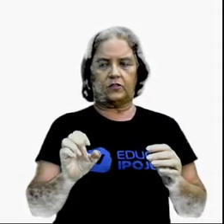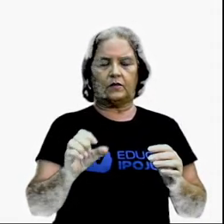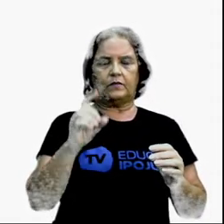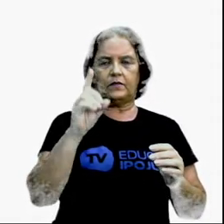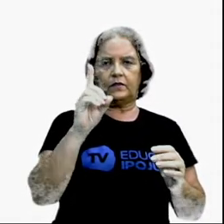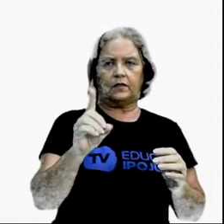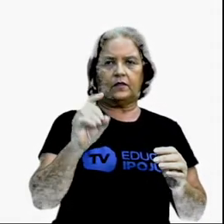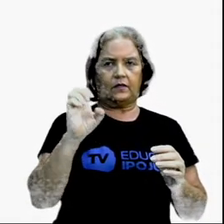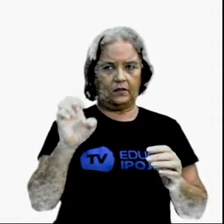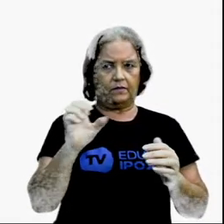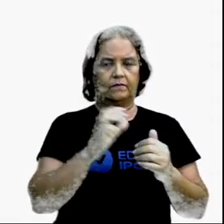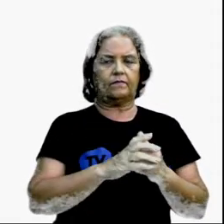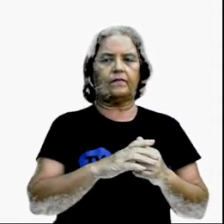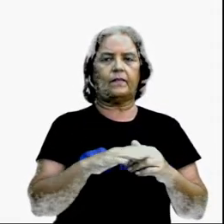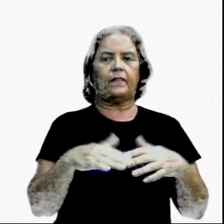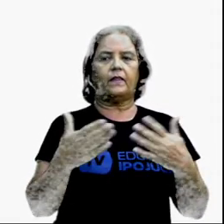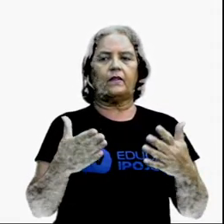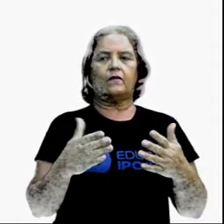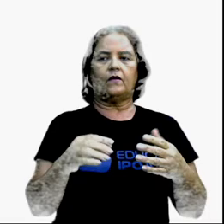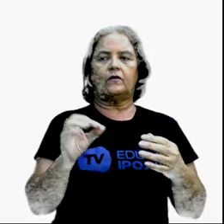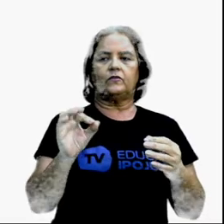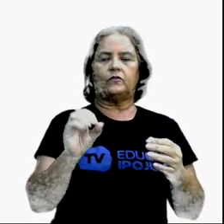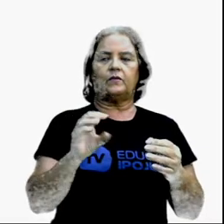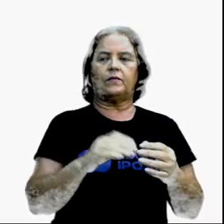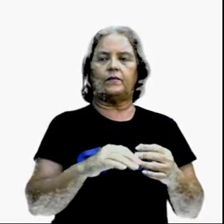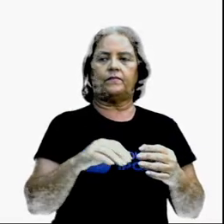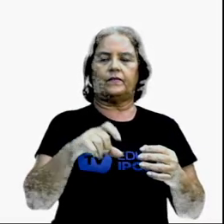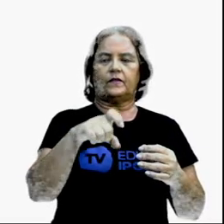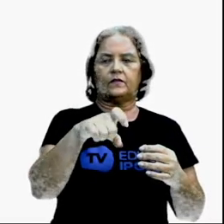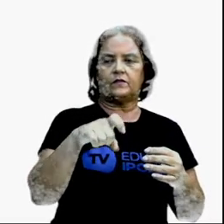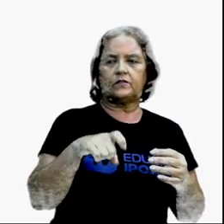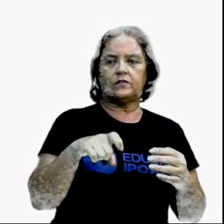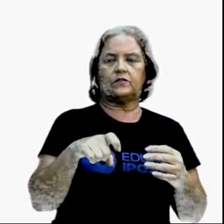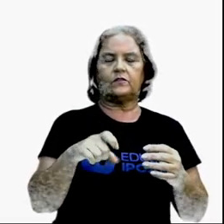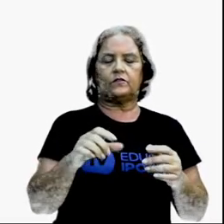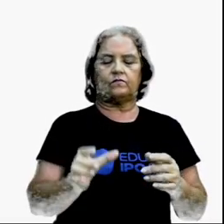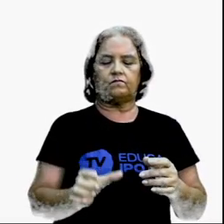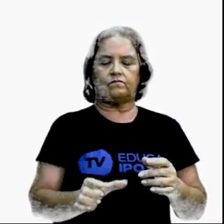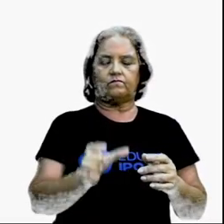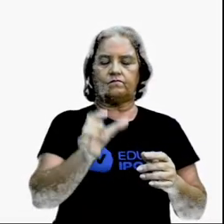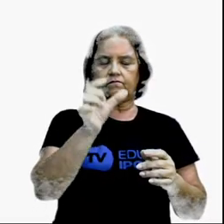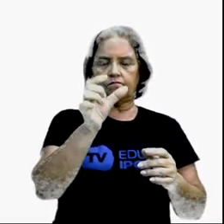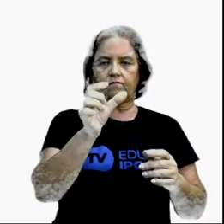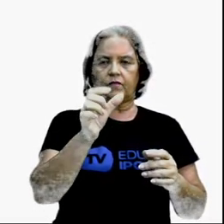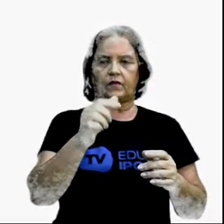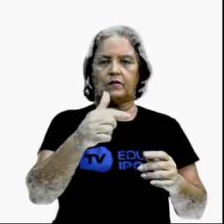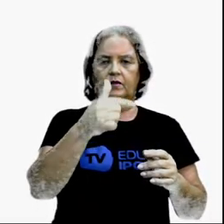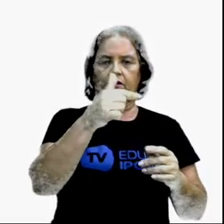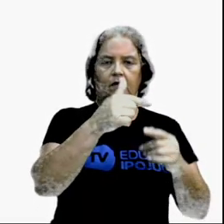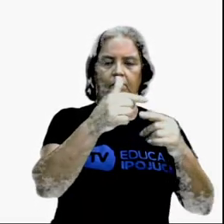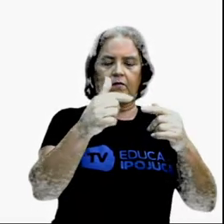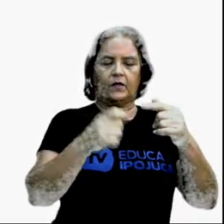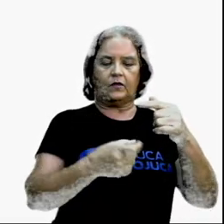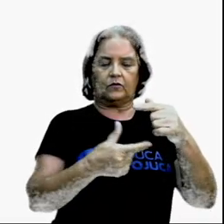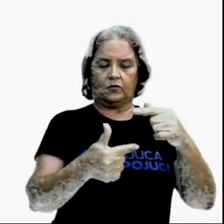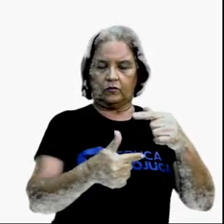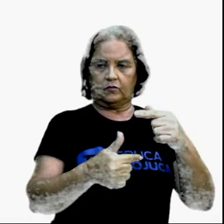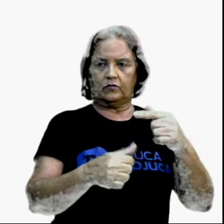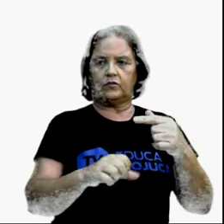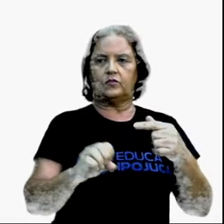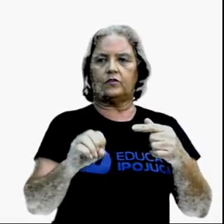são semelhantes. Só é agora armar. X, que é a altura da torre, está para 2, assim